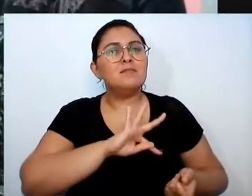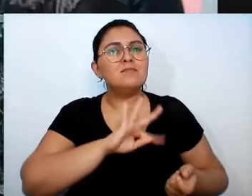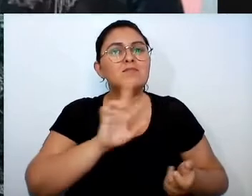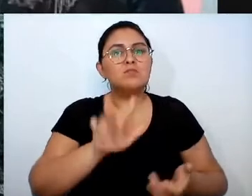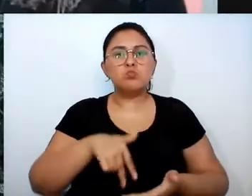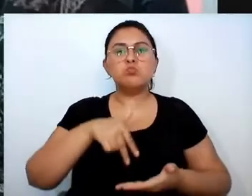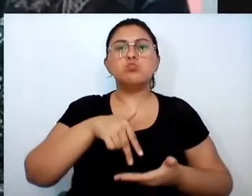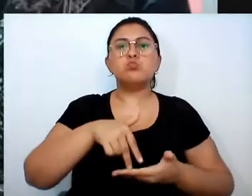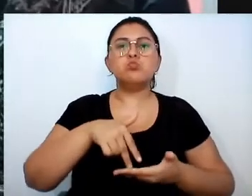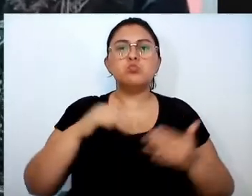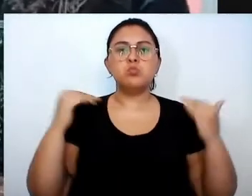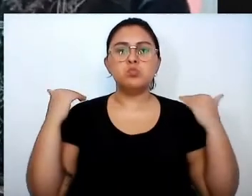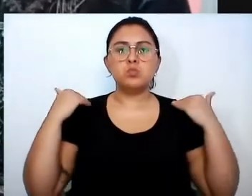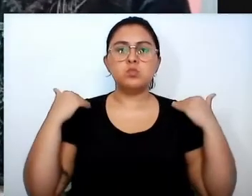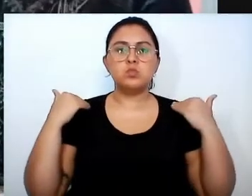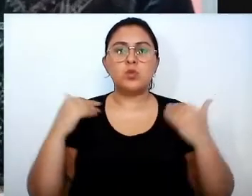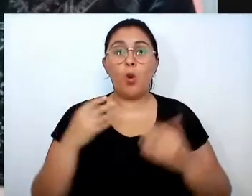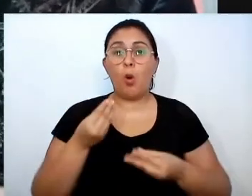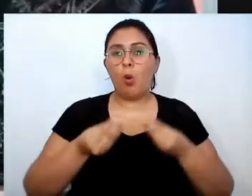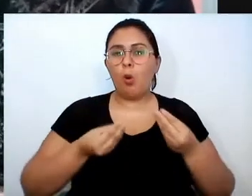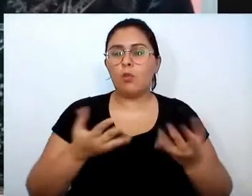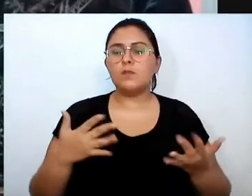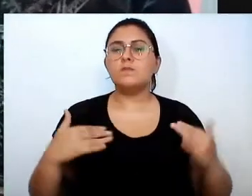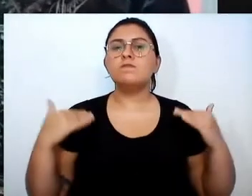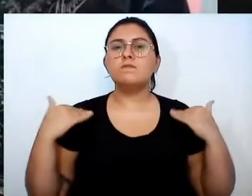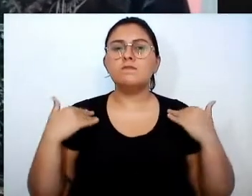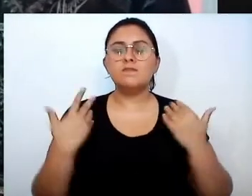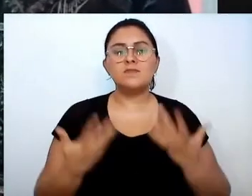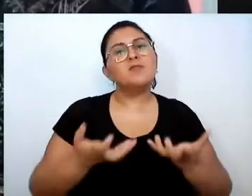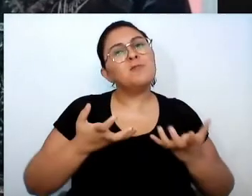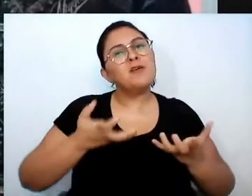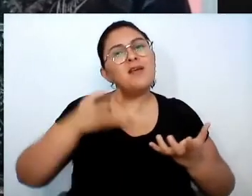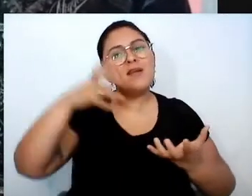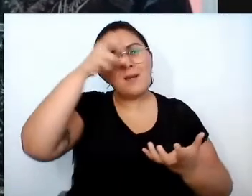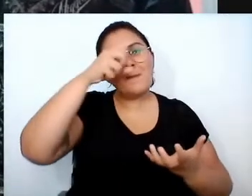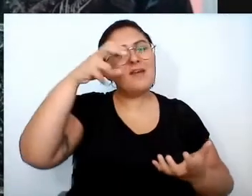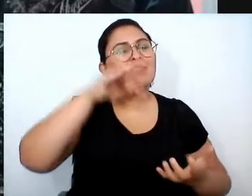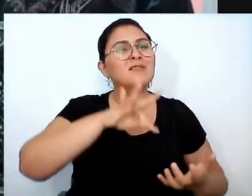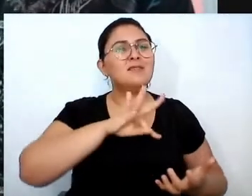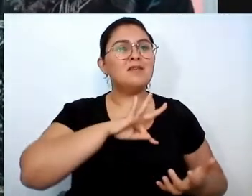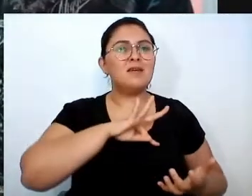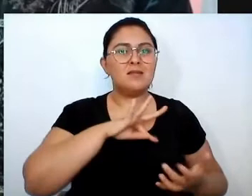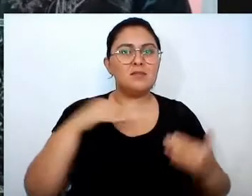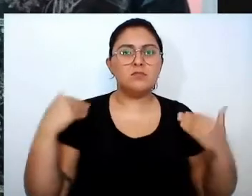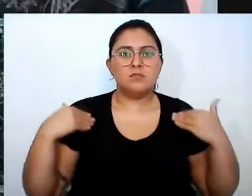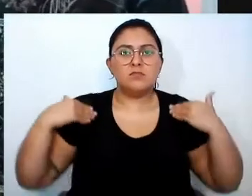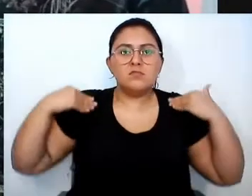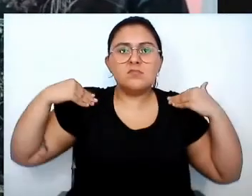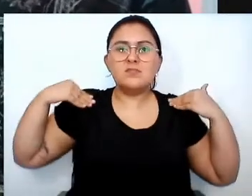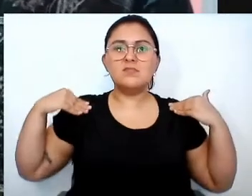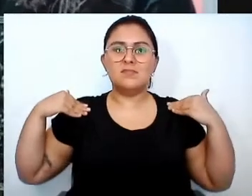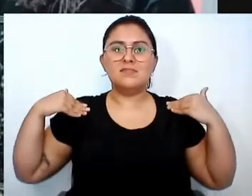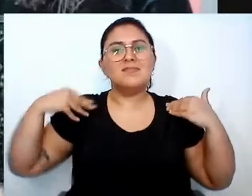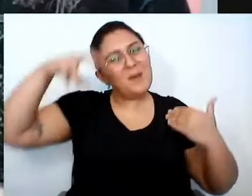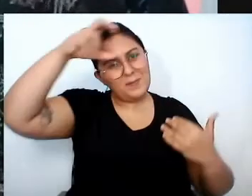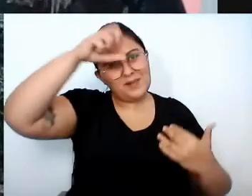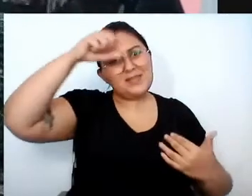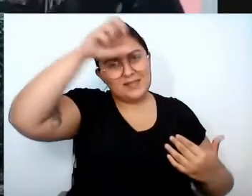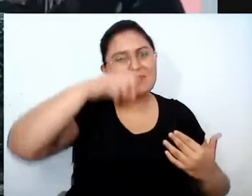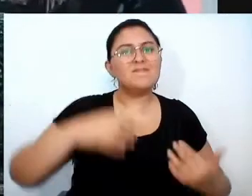eu me senti na vontade de fazer um curso técnico, né, para pegar a técnica e a correção postural e tudo